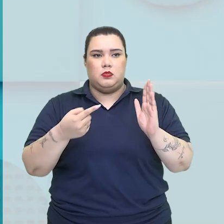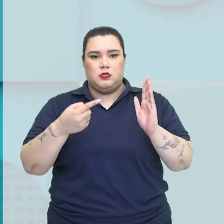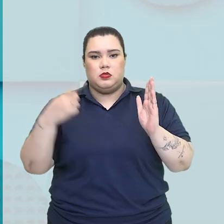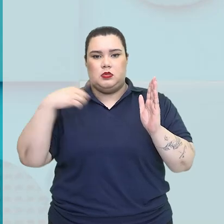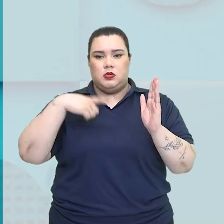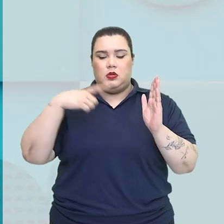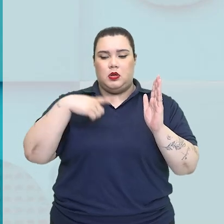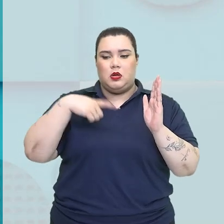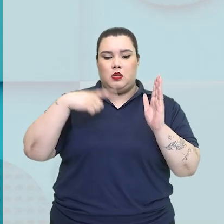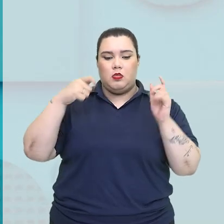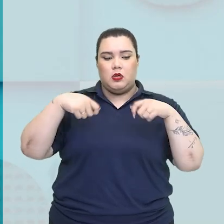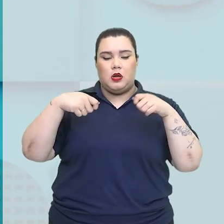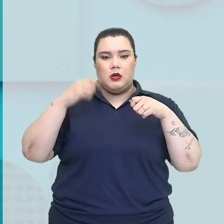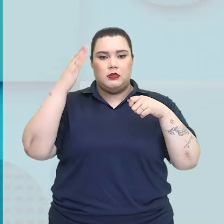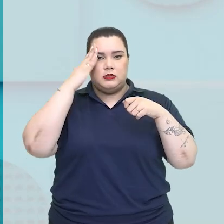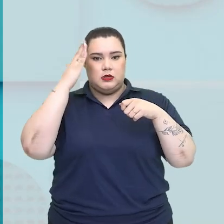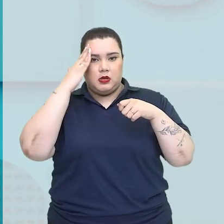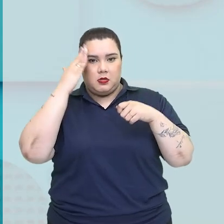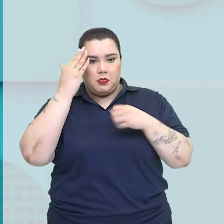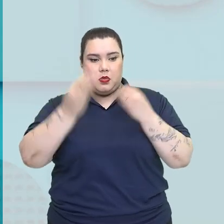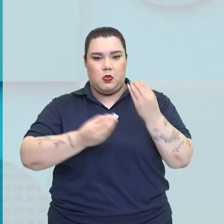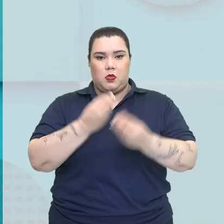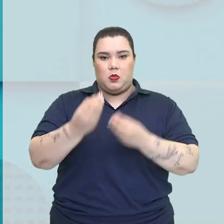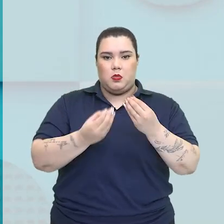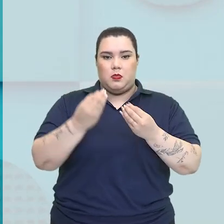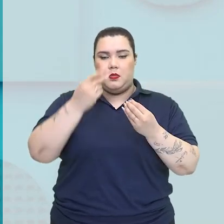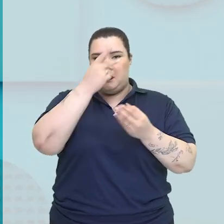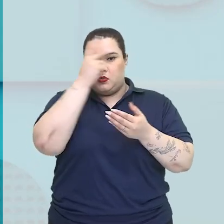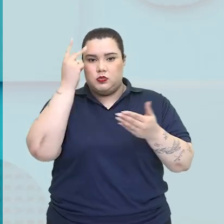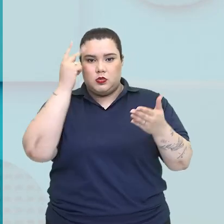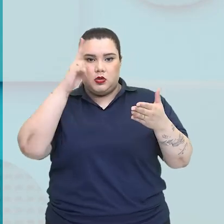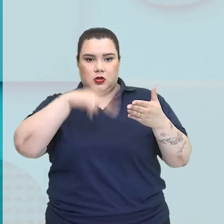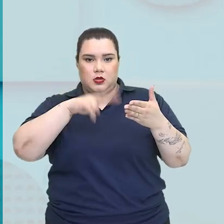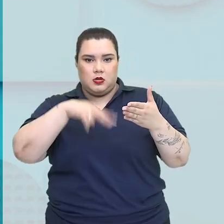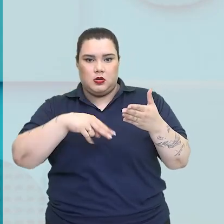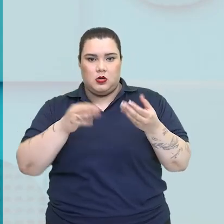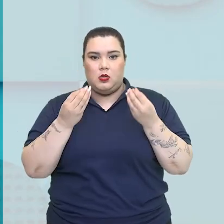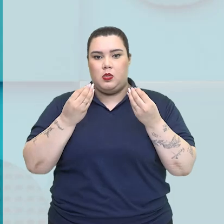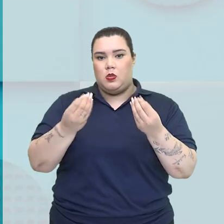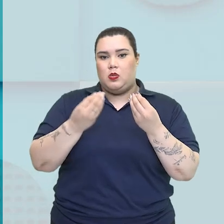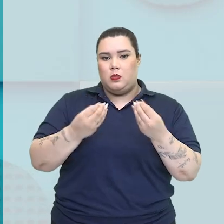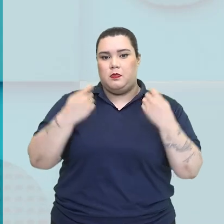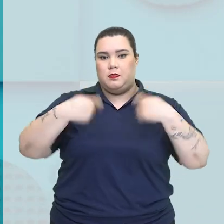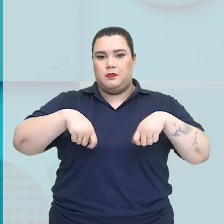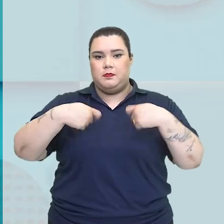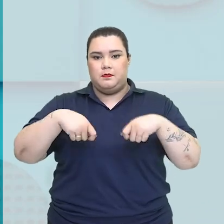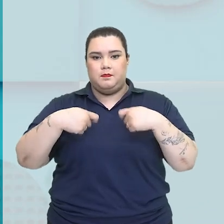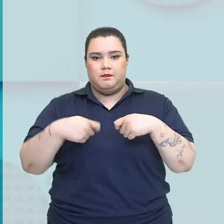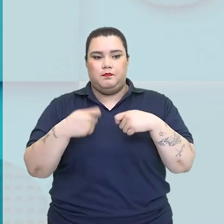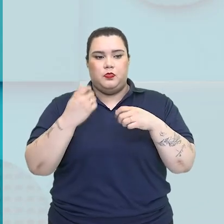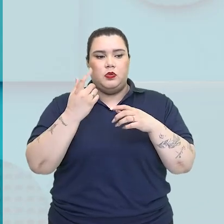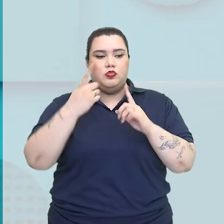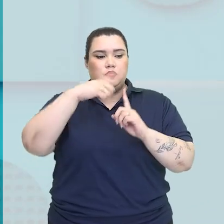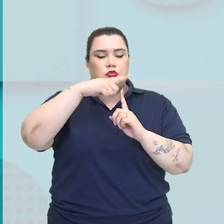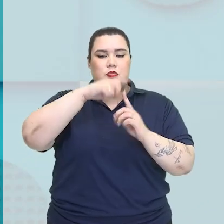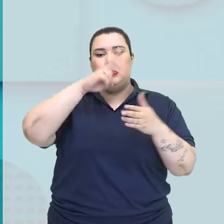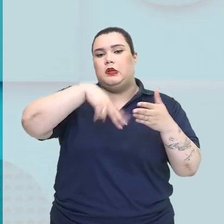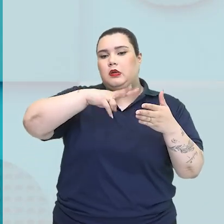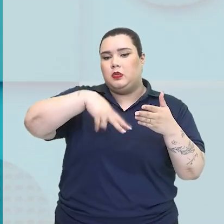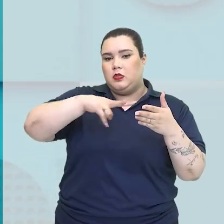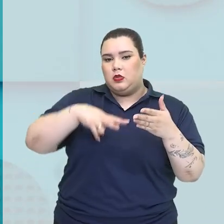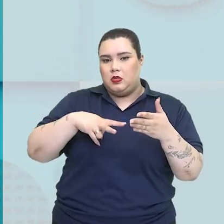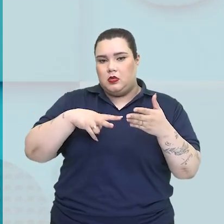um direcionamento para o leitor. Como devemos fazer determinada leitura?